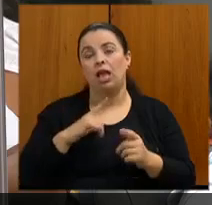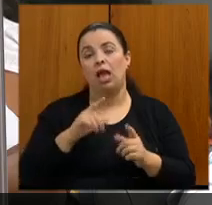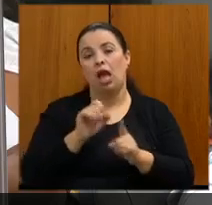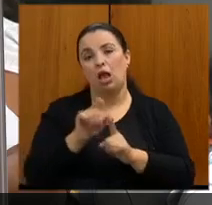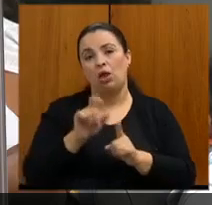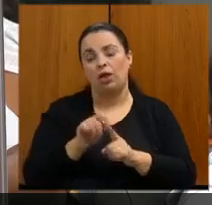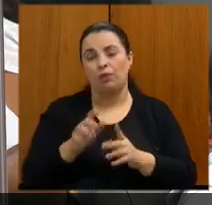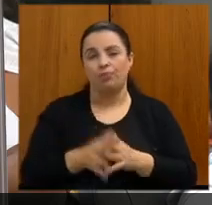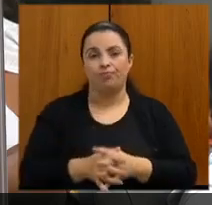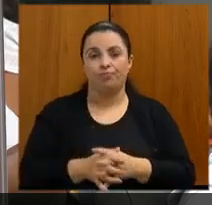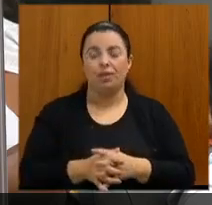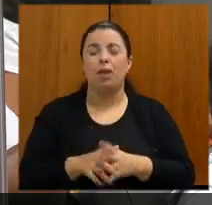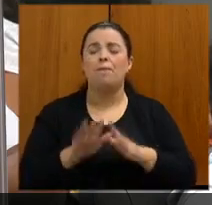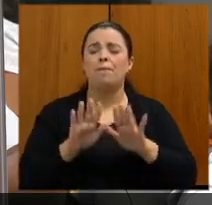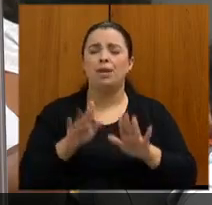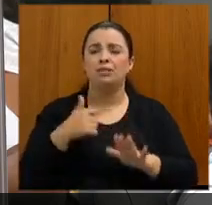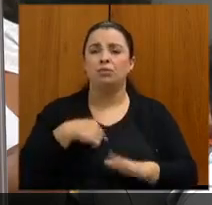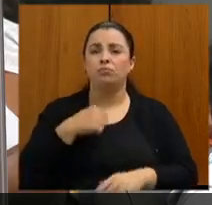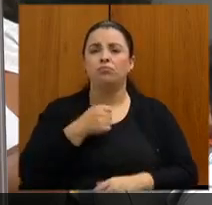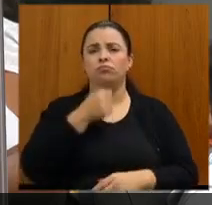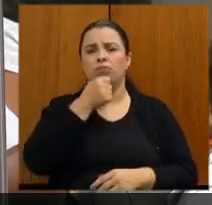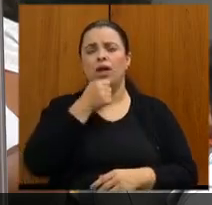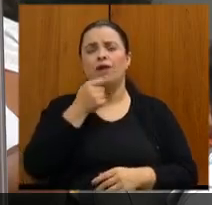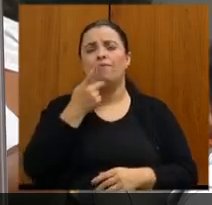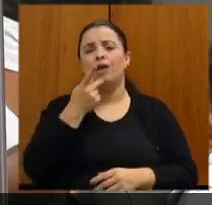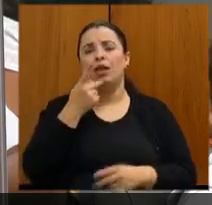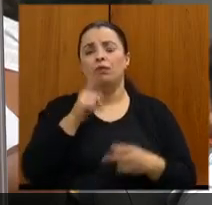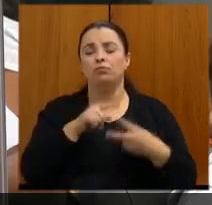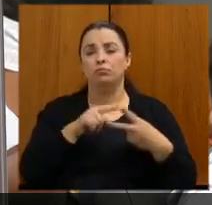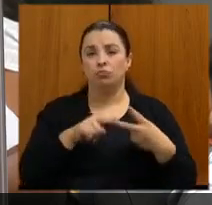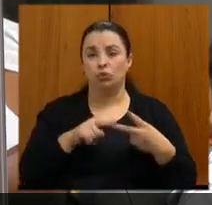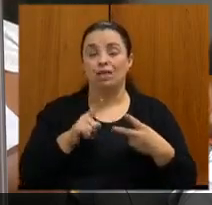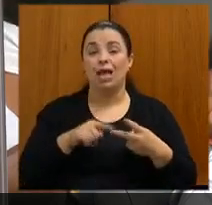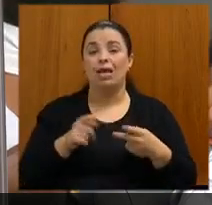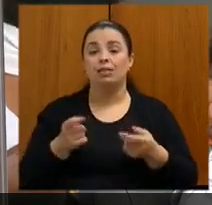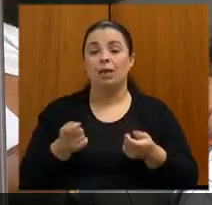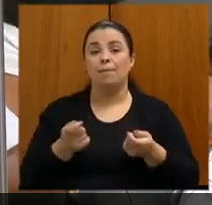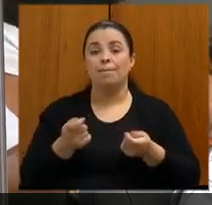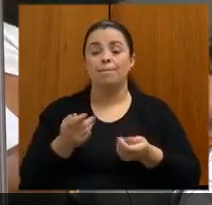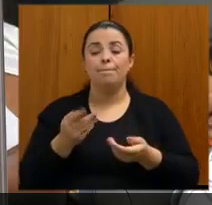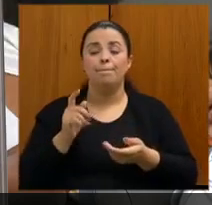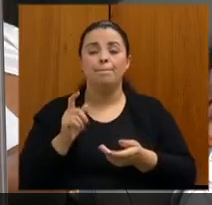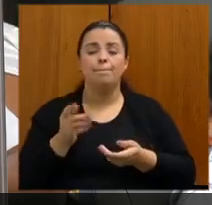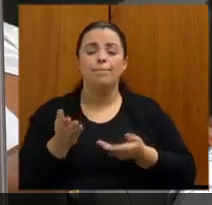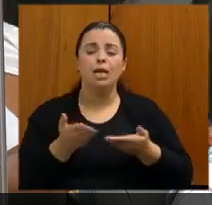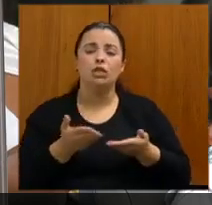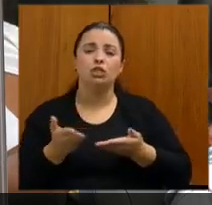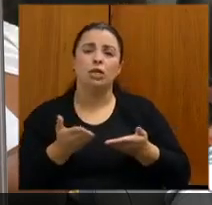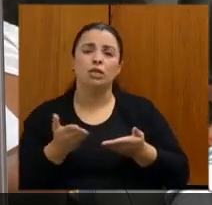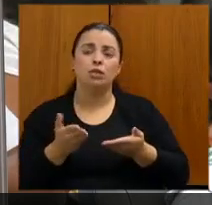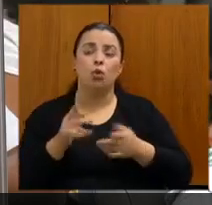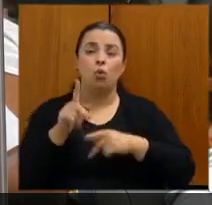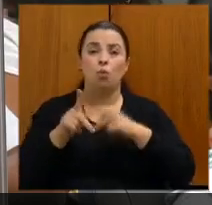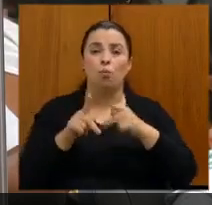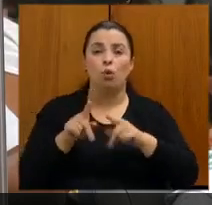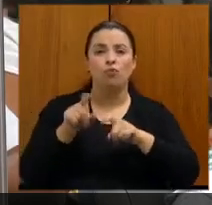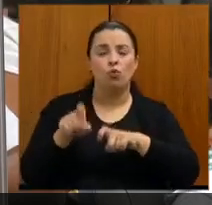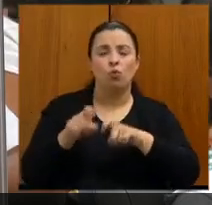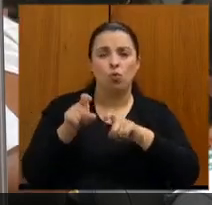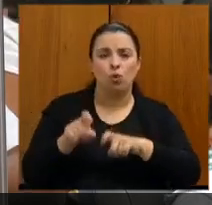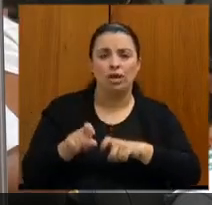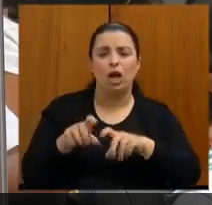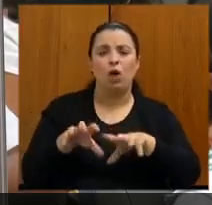sobre duas coisas assim Acho que essa mediação entre as populações rurais entre os